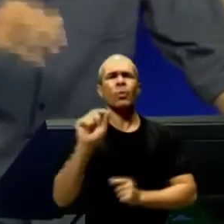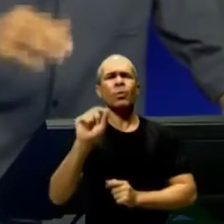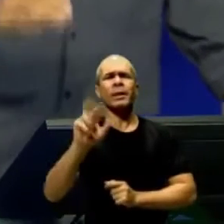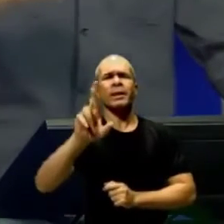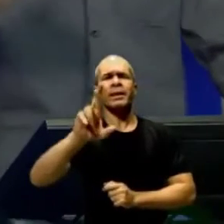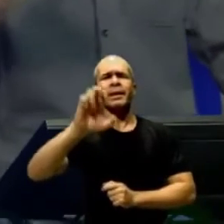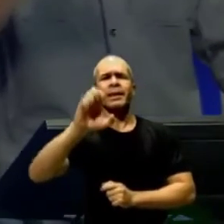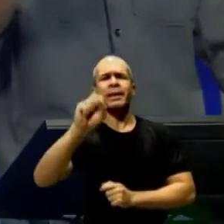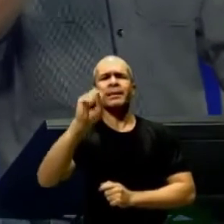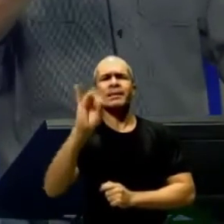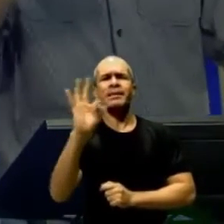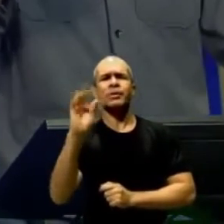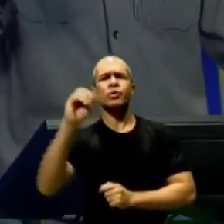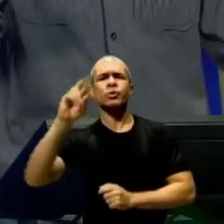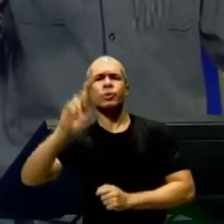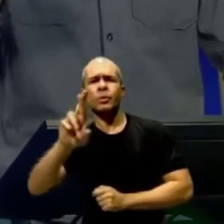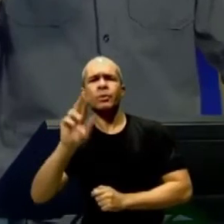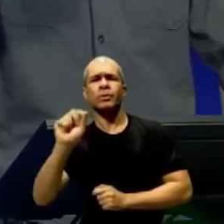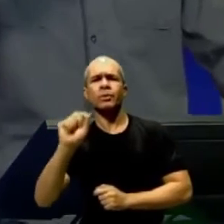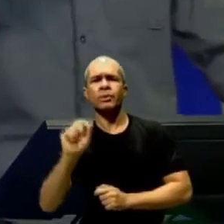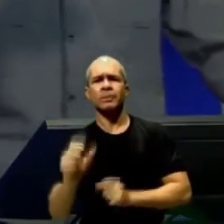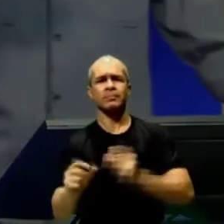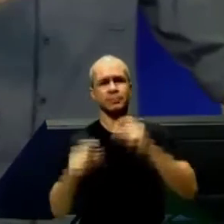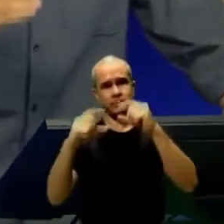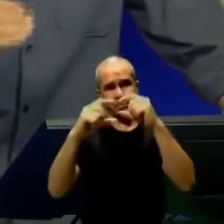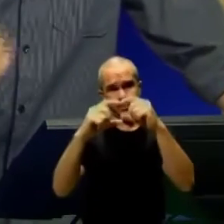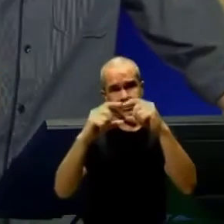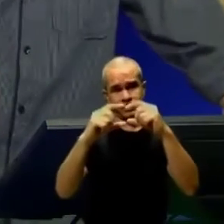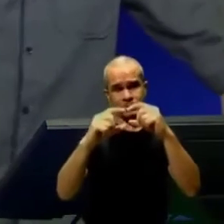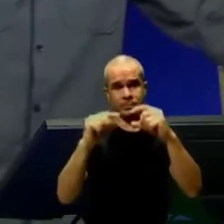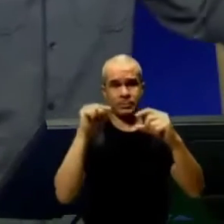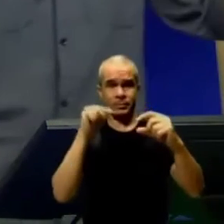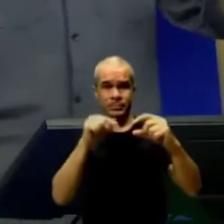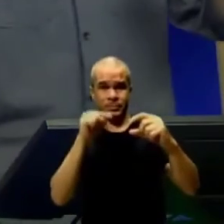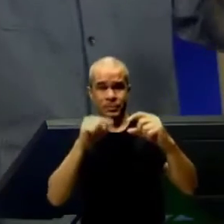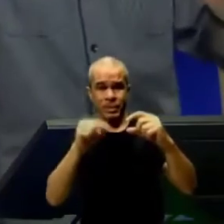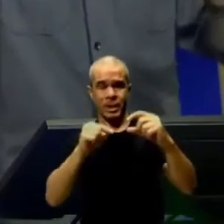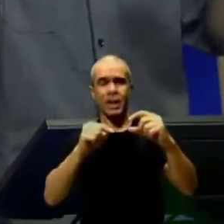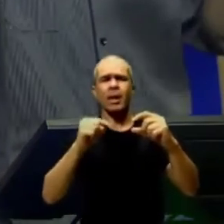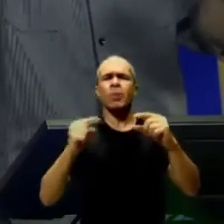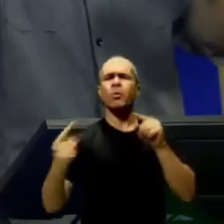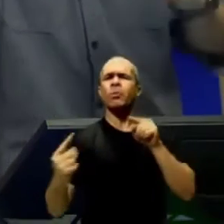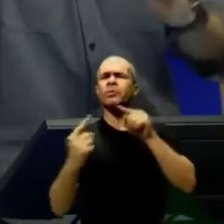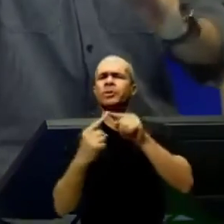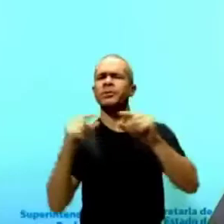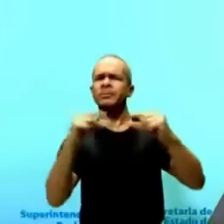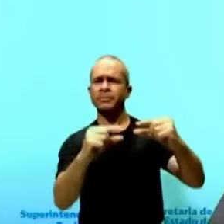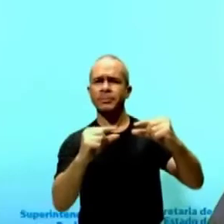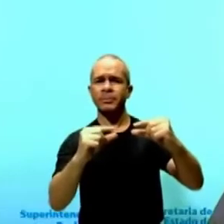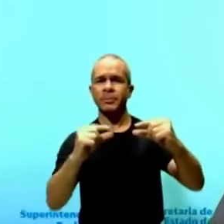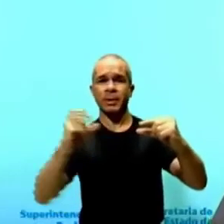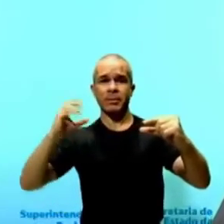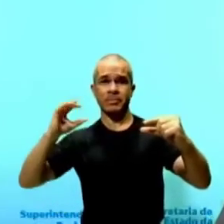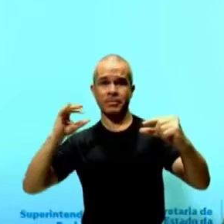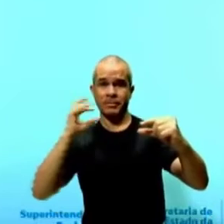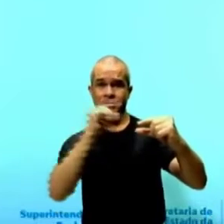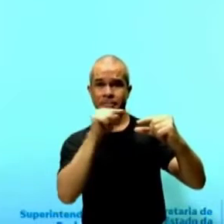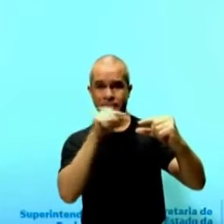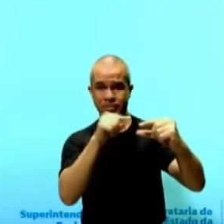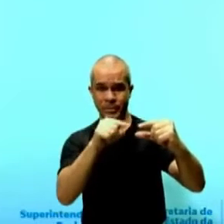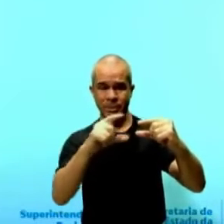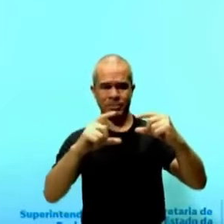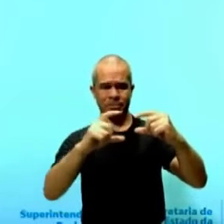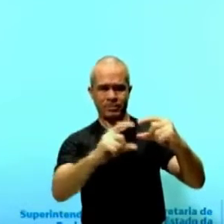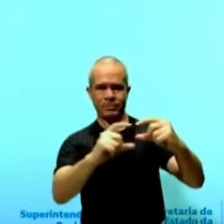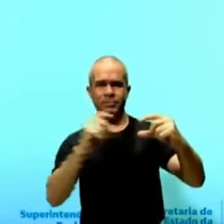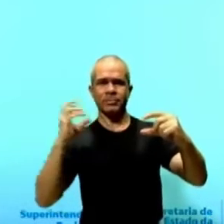resistor elétrico, cara? São elementos do circuito elétrico que têm a função de aquecer, ou seja,